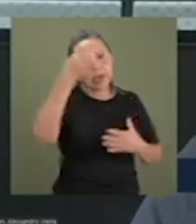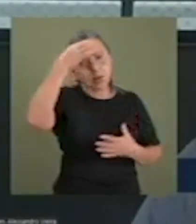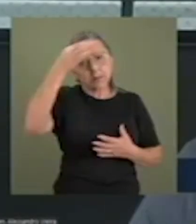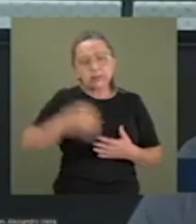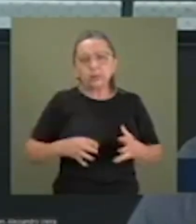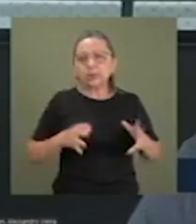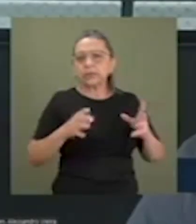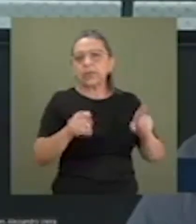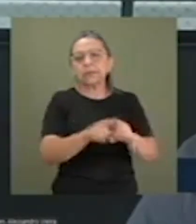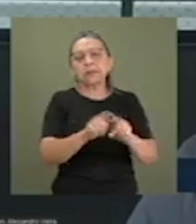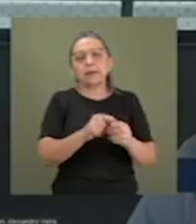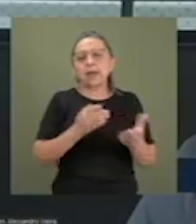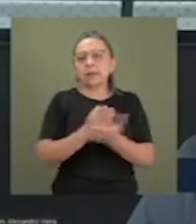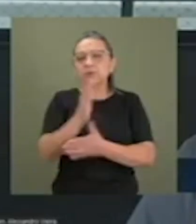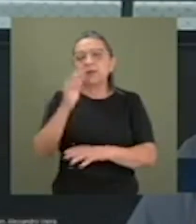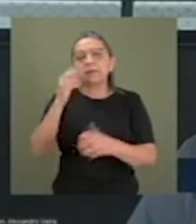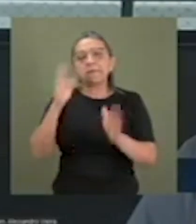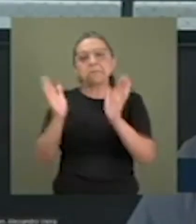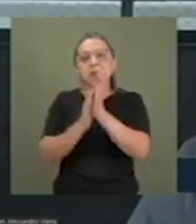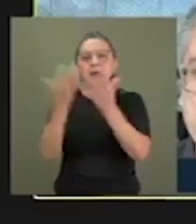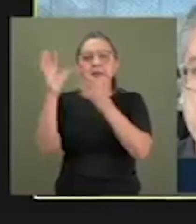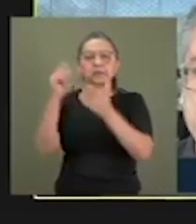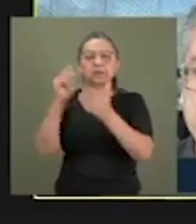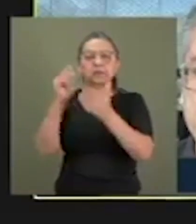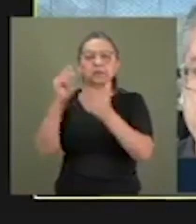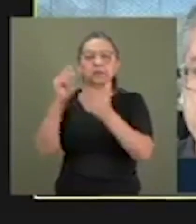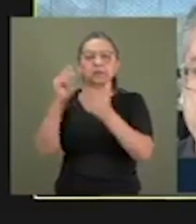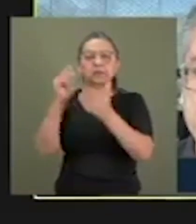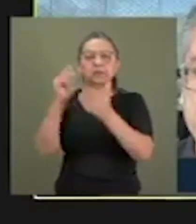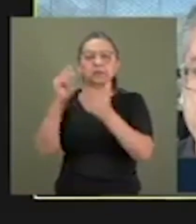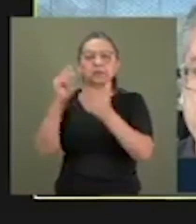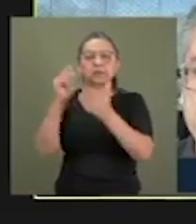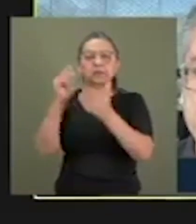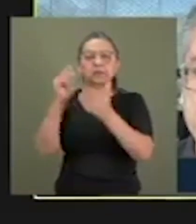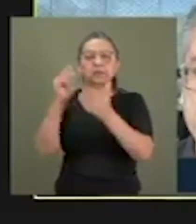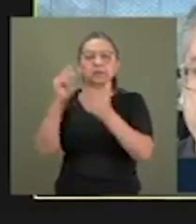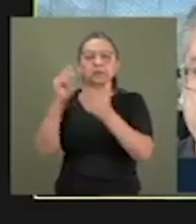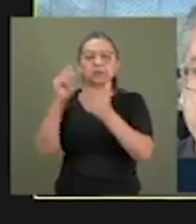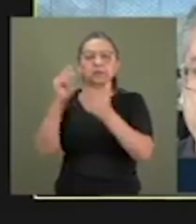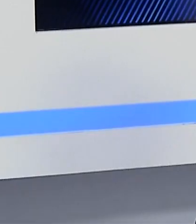colegas e parabenizo o relator original, o senador Laércio Oliveira.